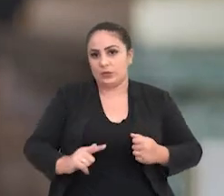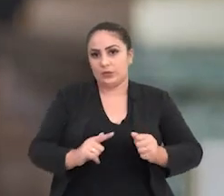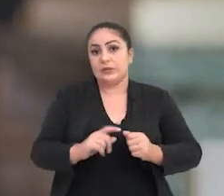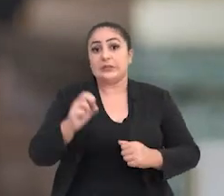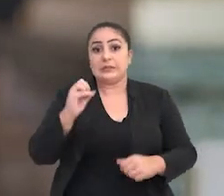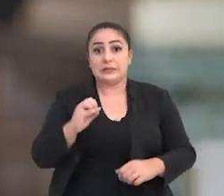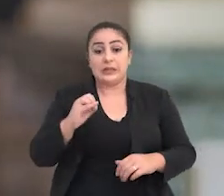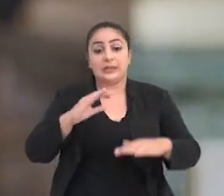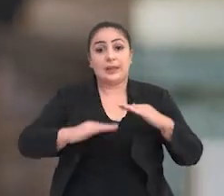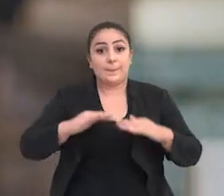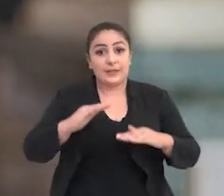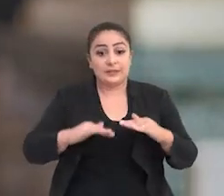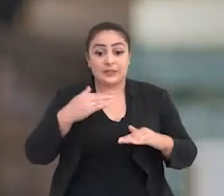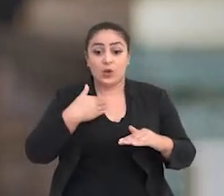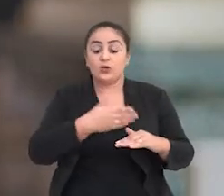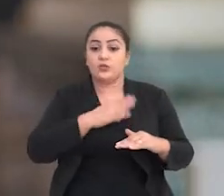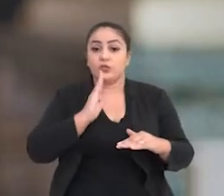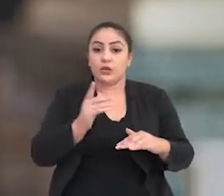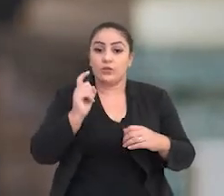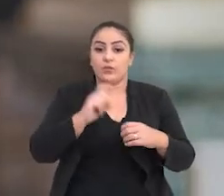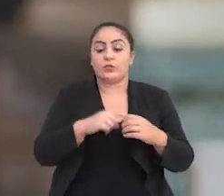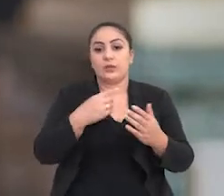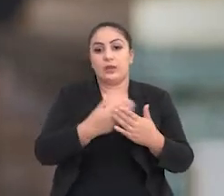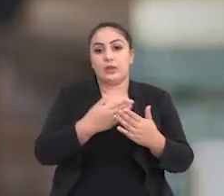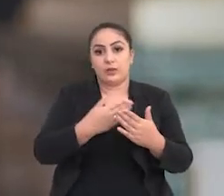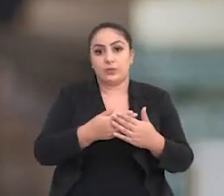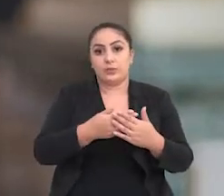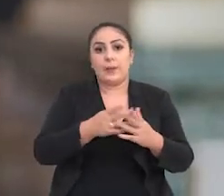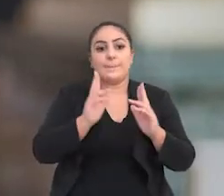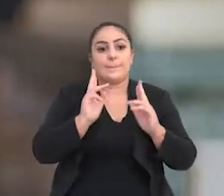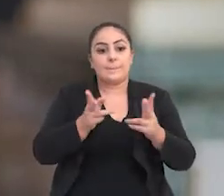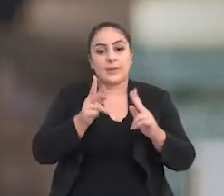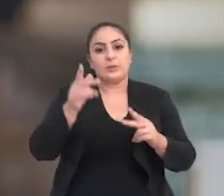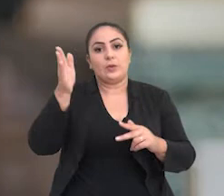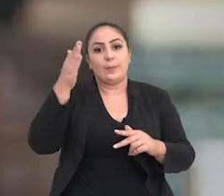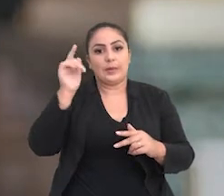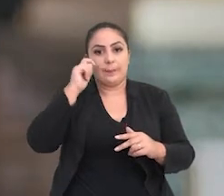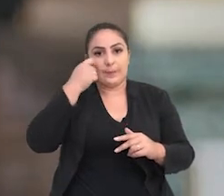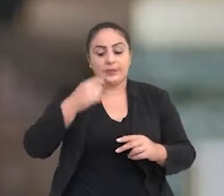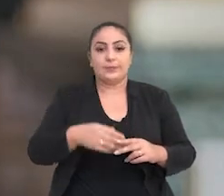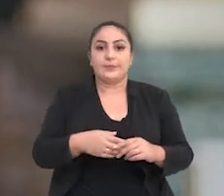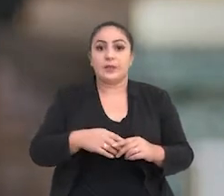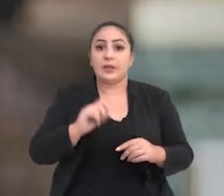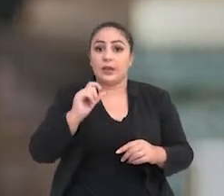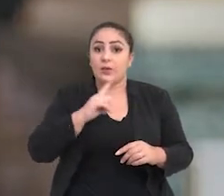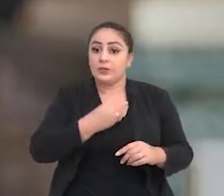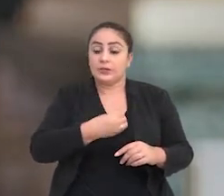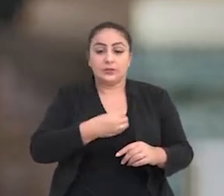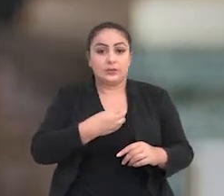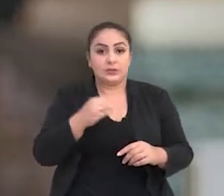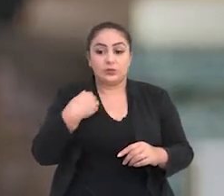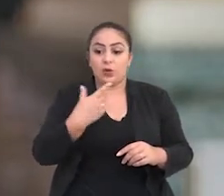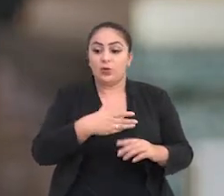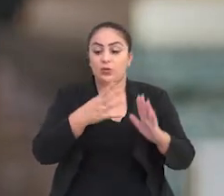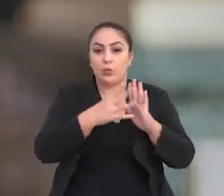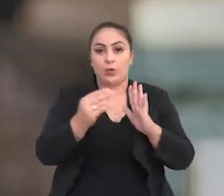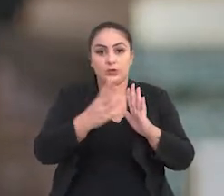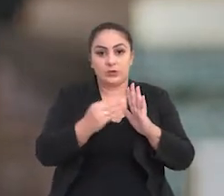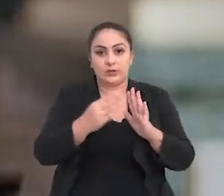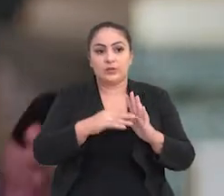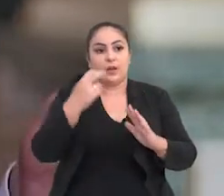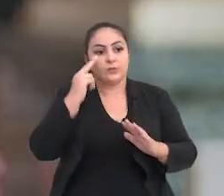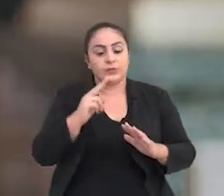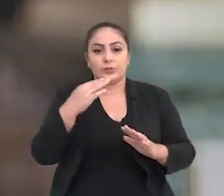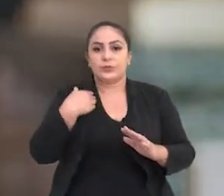do governador. Se dependesse, as aulas já teriam retornado mesmo em bandeira preta, que é o que está definido no nosso